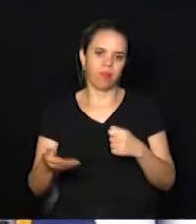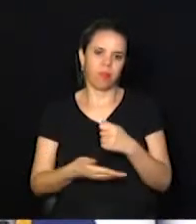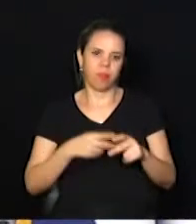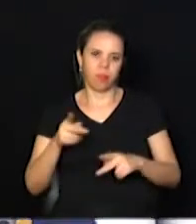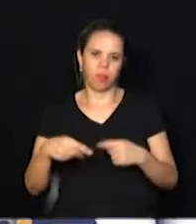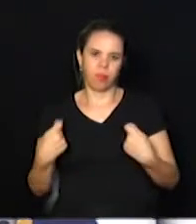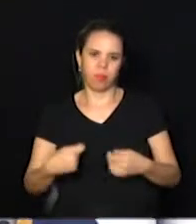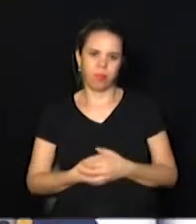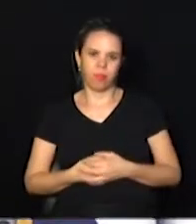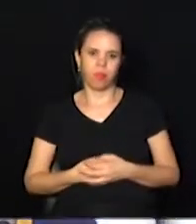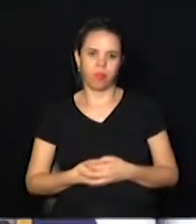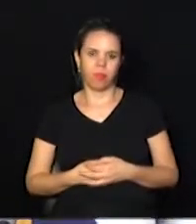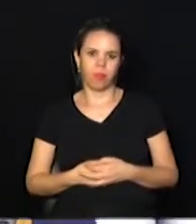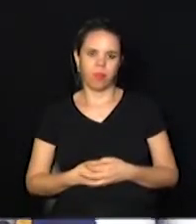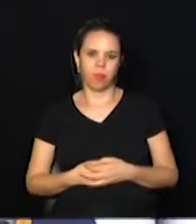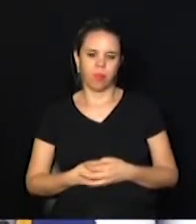precisa.